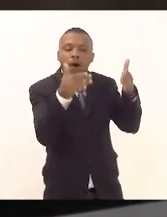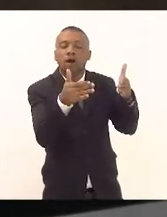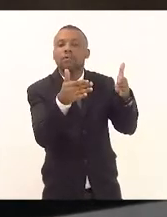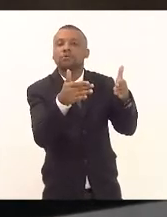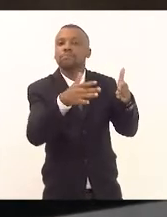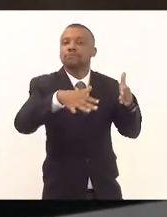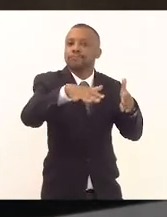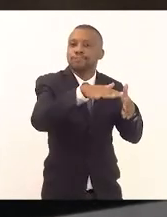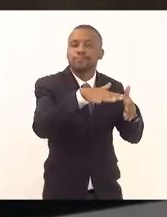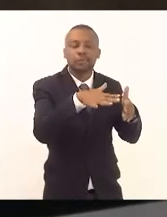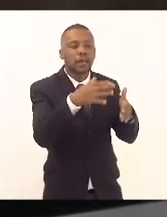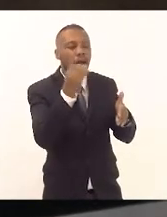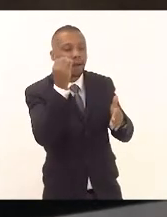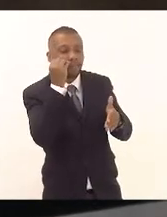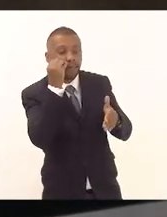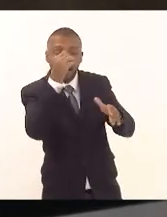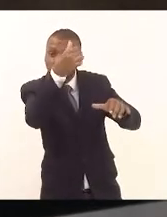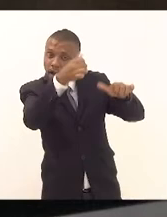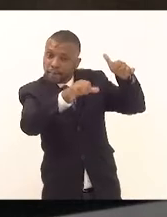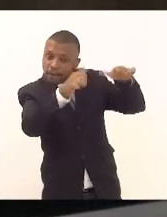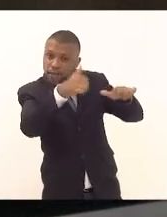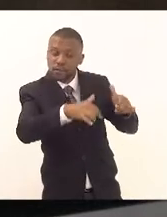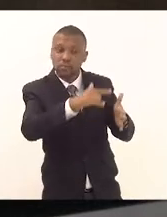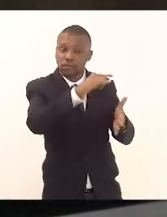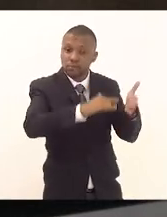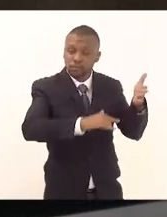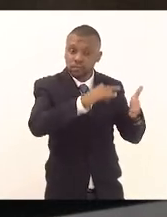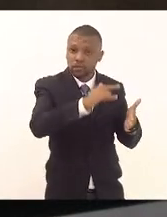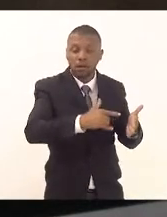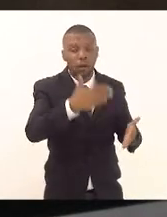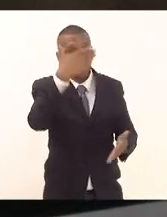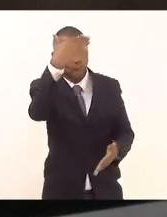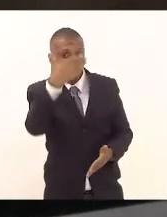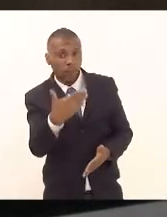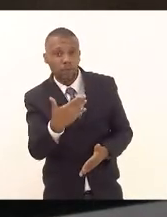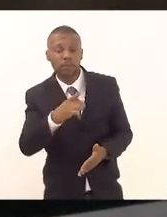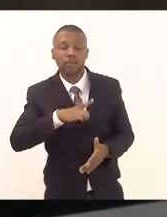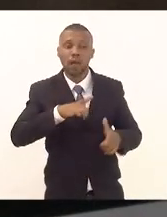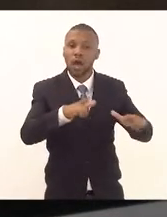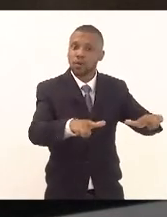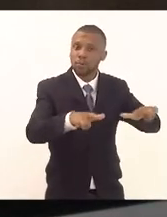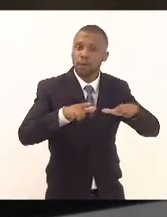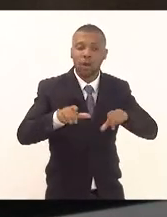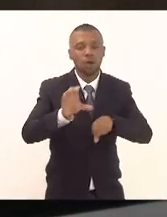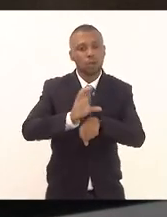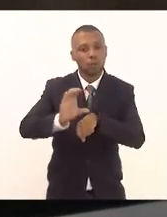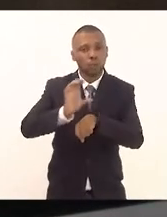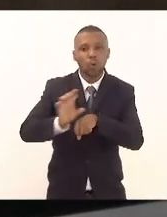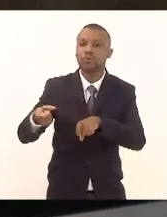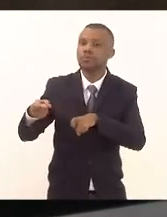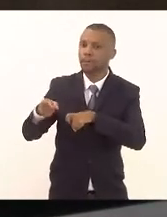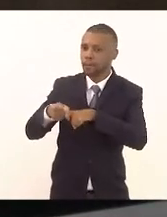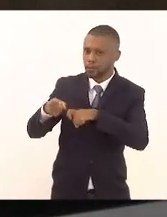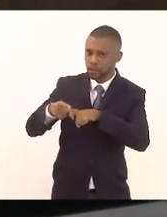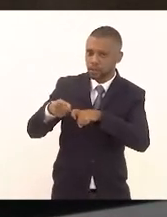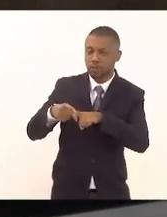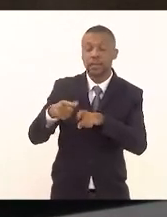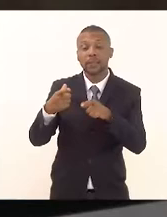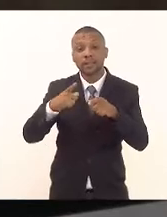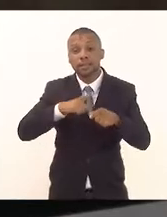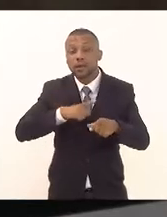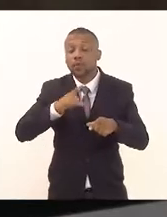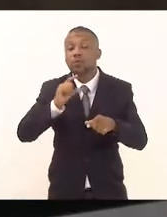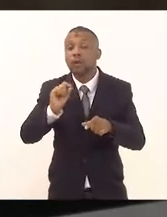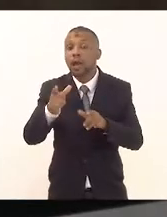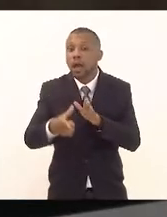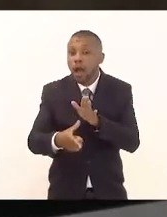à verificação de documentação comprobatória da diplomação no curso de medicina, devendo